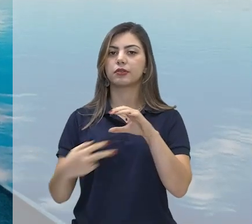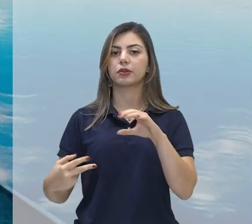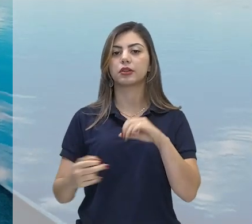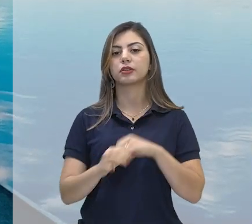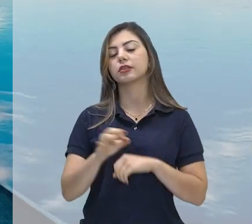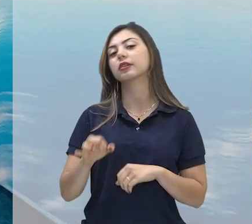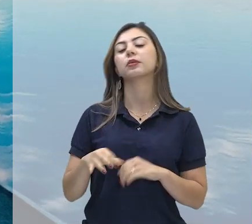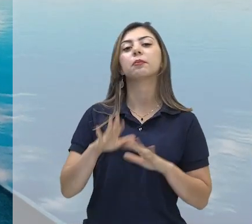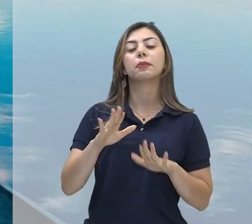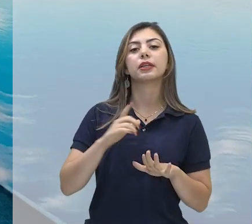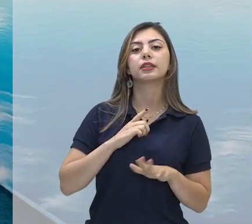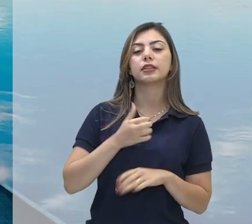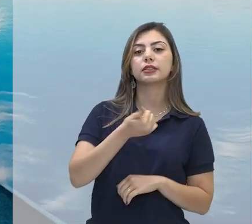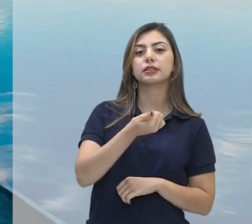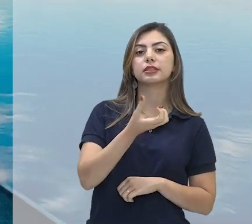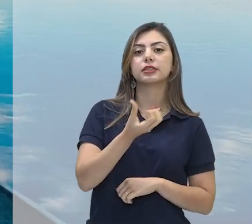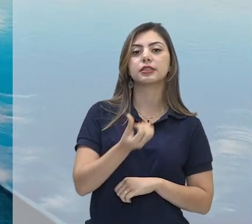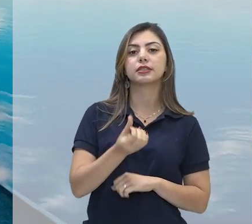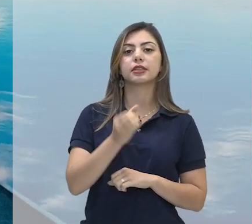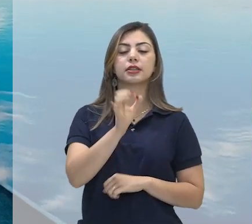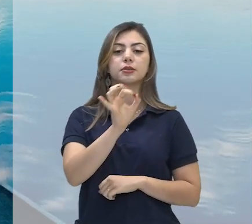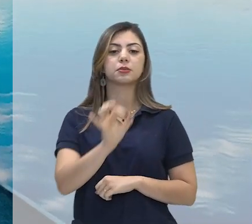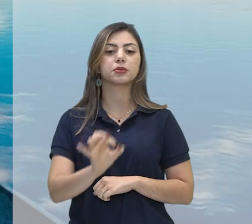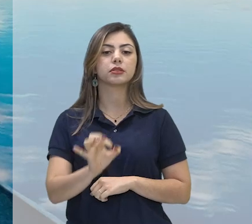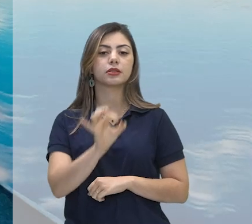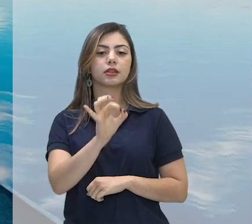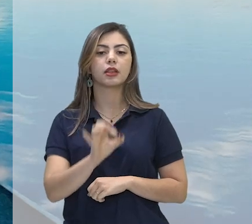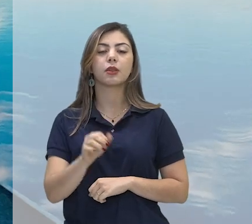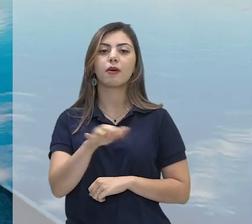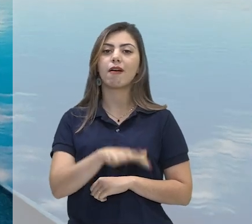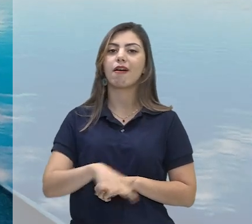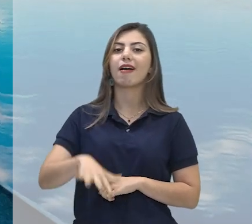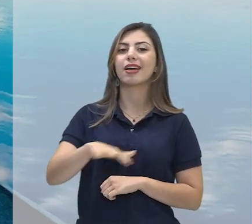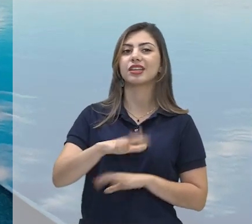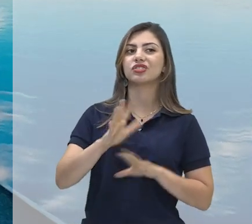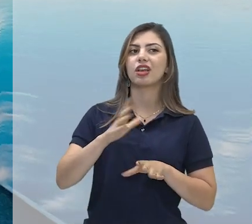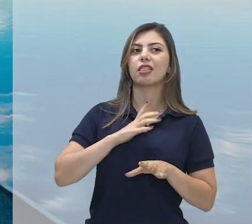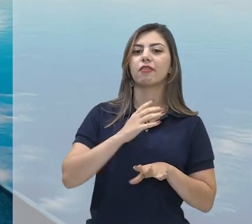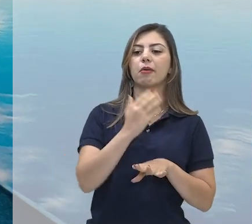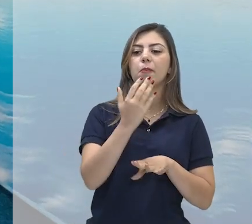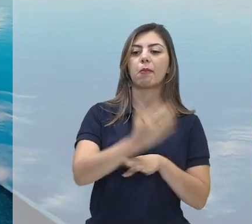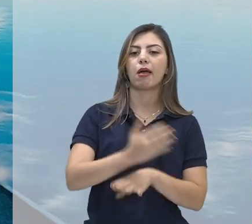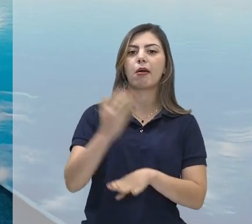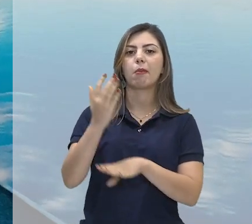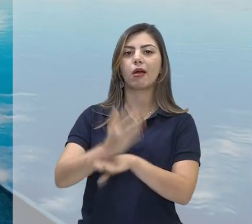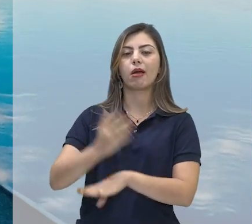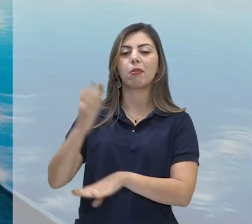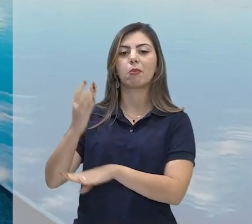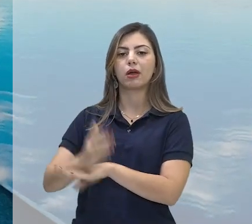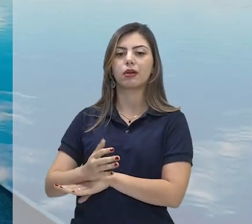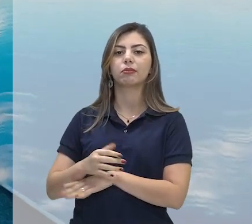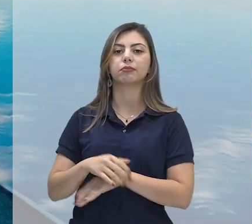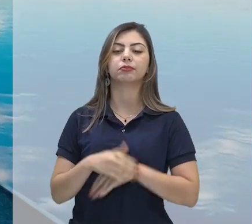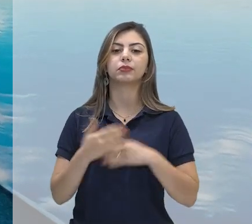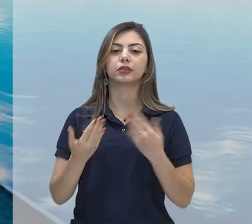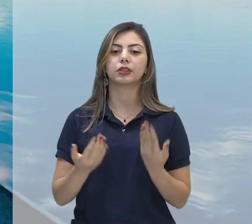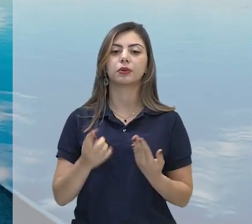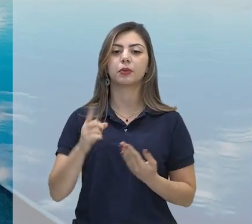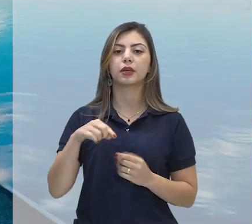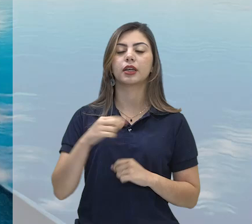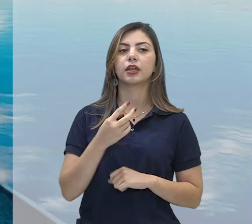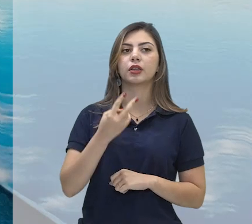de 16% da sua área já foi devastada, o que corresponde a 2,5